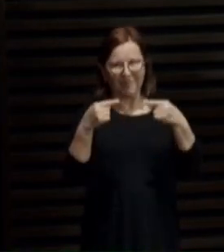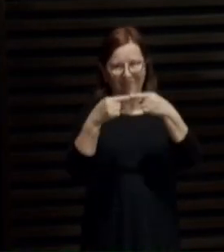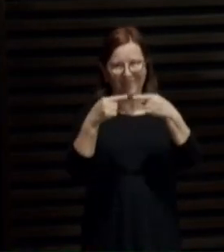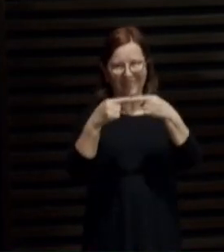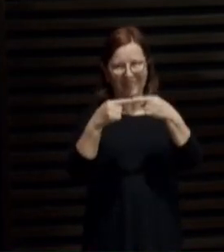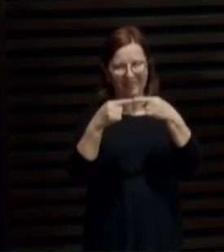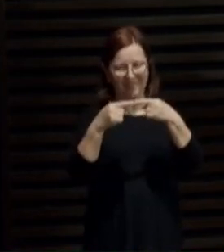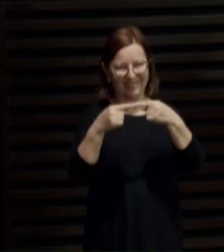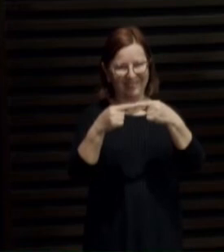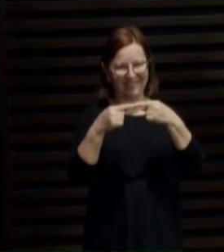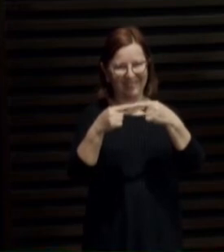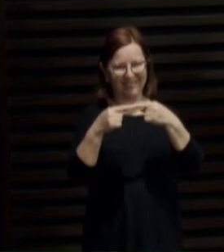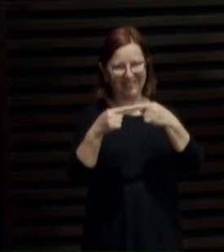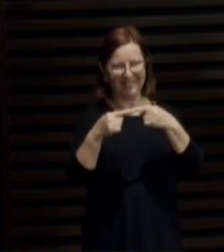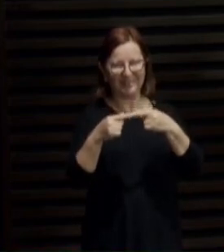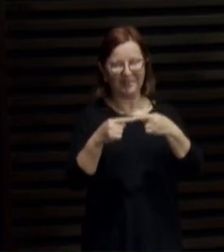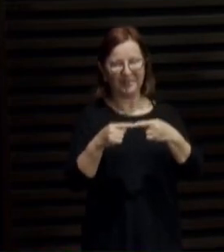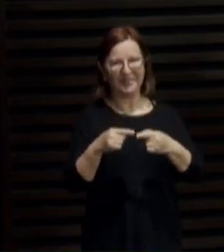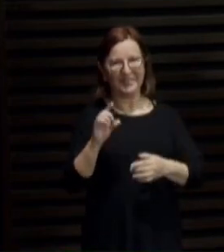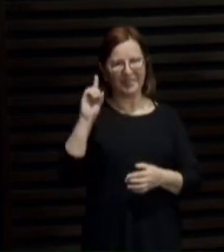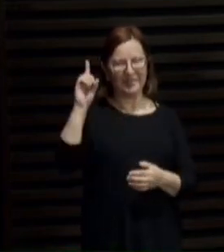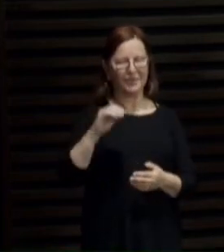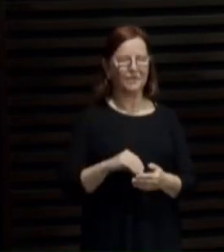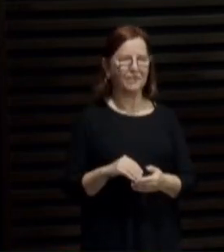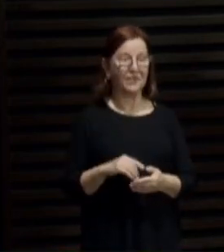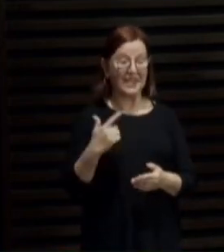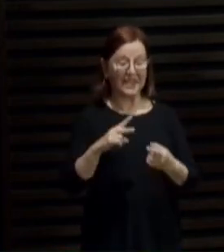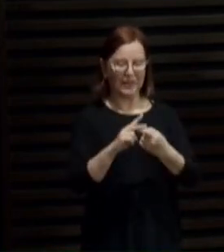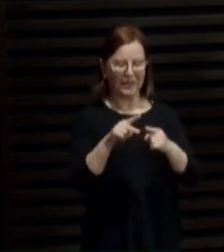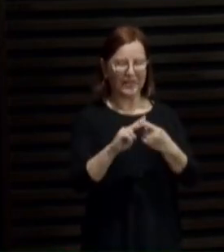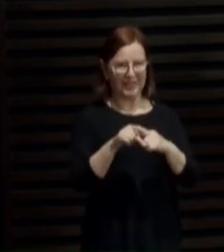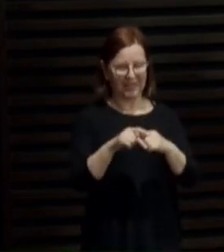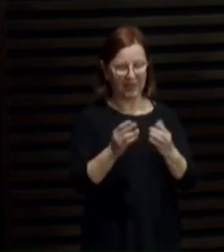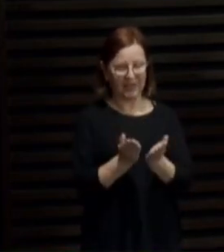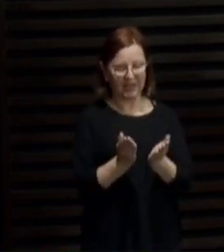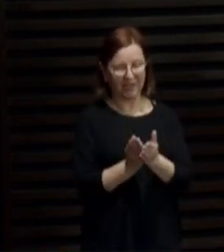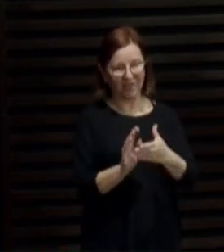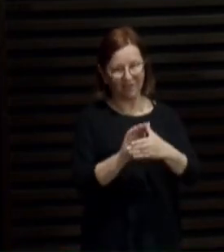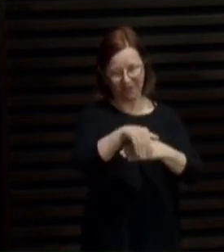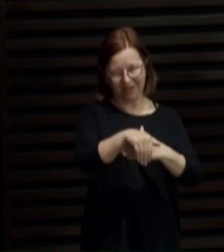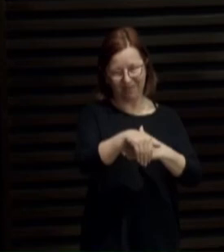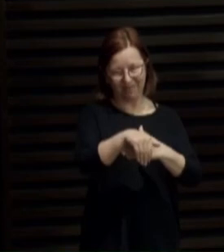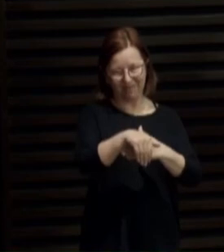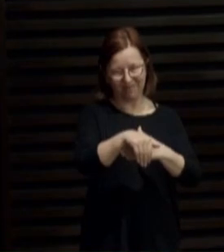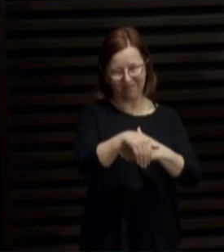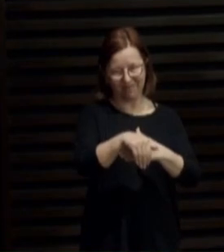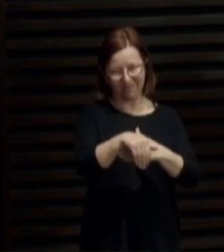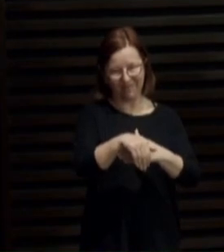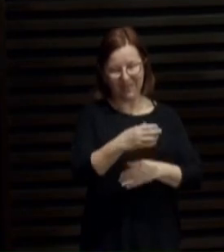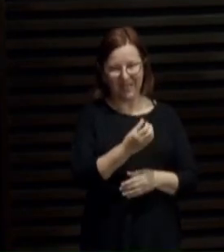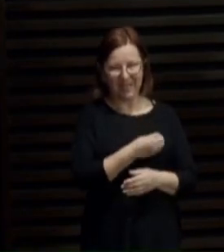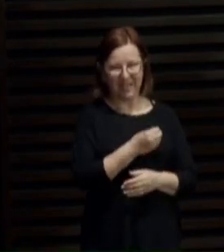sem correção na igreja, os crentes ficam fora do esquadro e a construção da vida